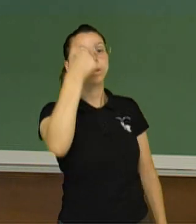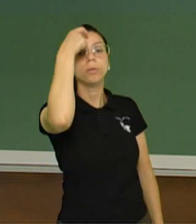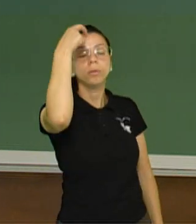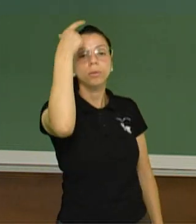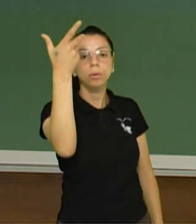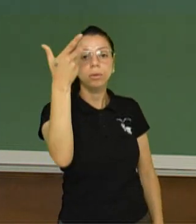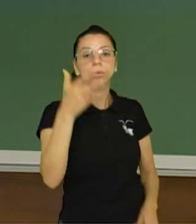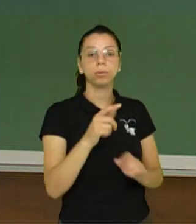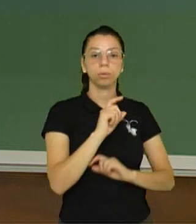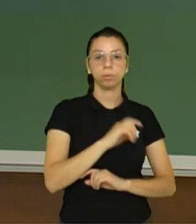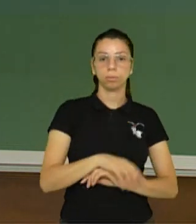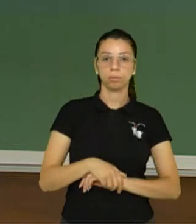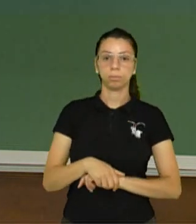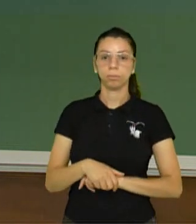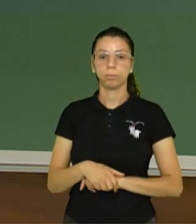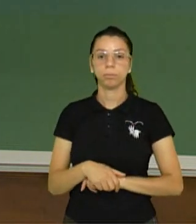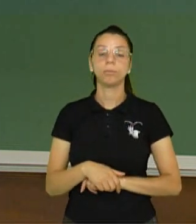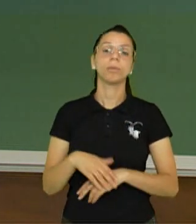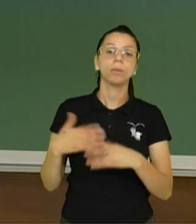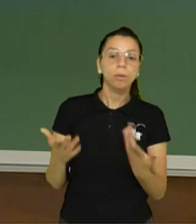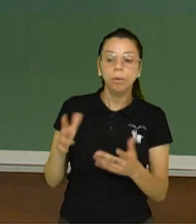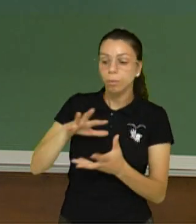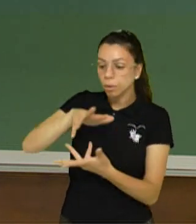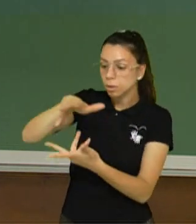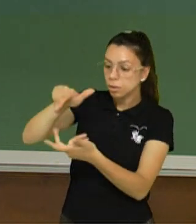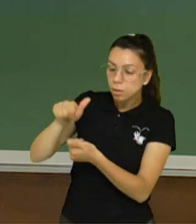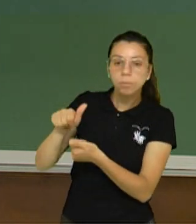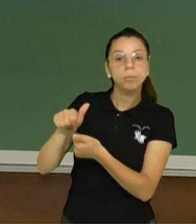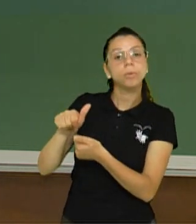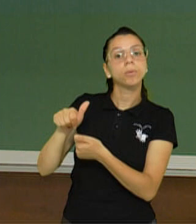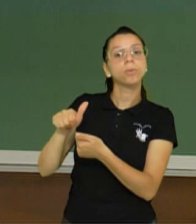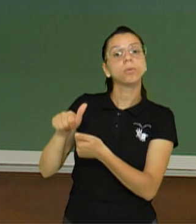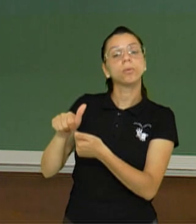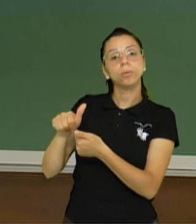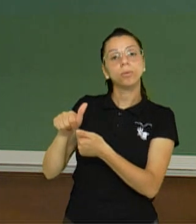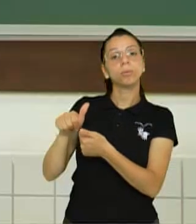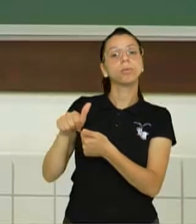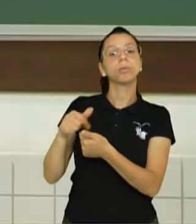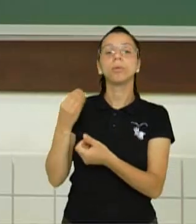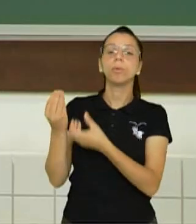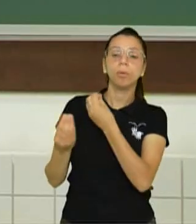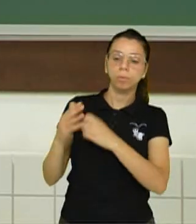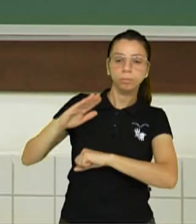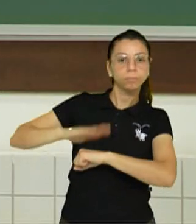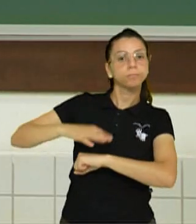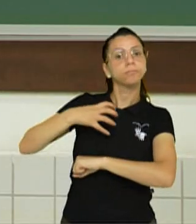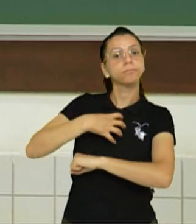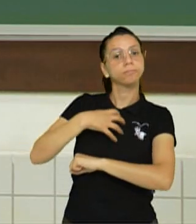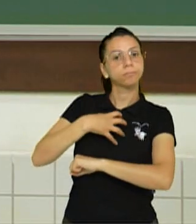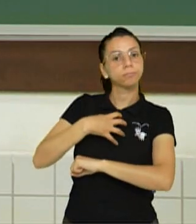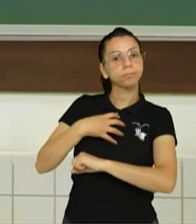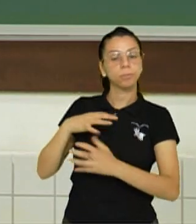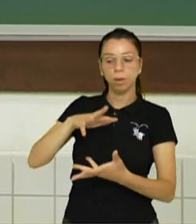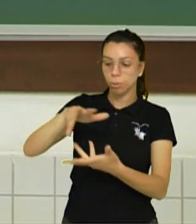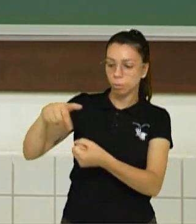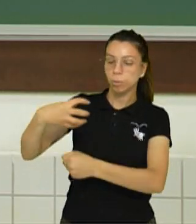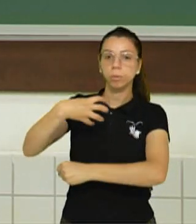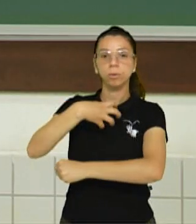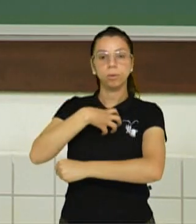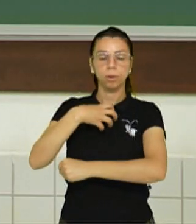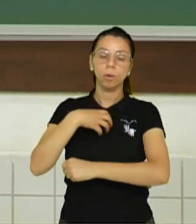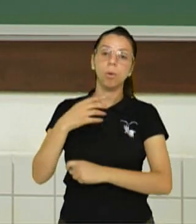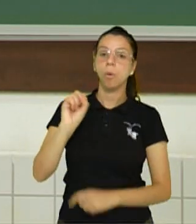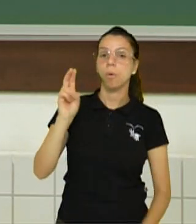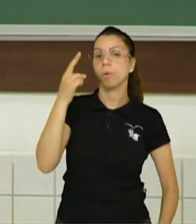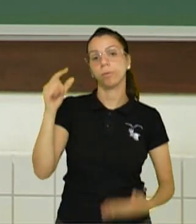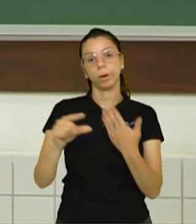Kant. Mas esse mundo que é subjetivo, ele é o mundo como você o sente, como aquele artista que representa